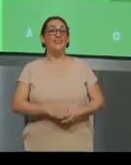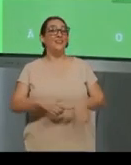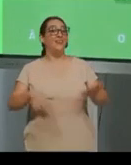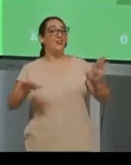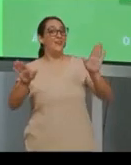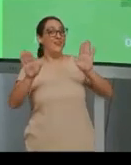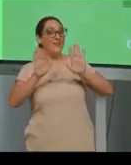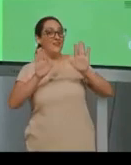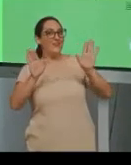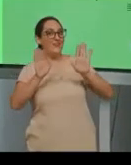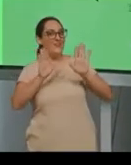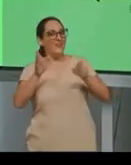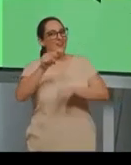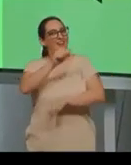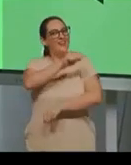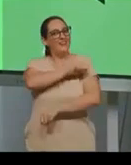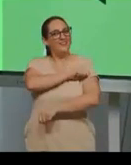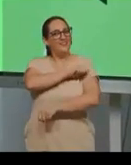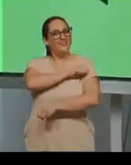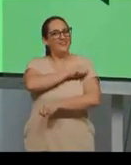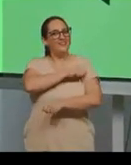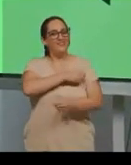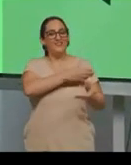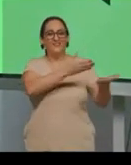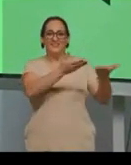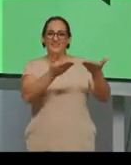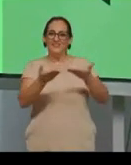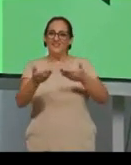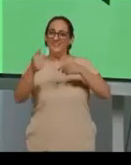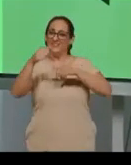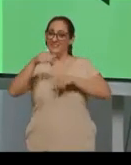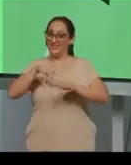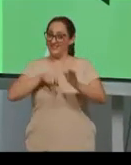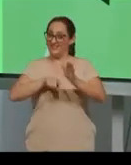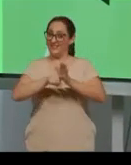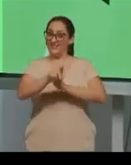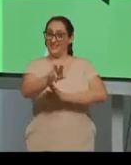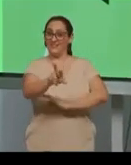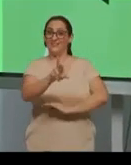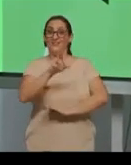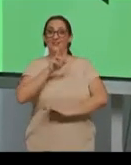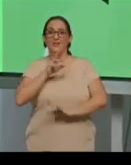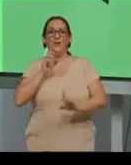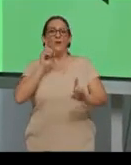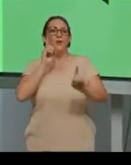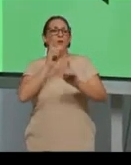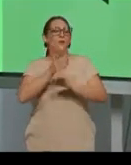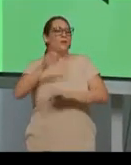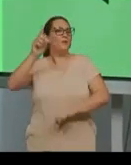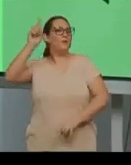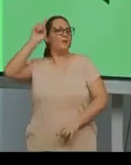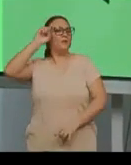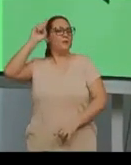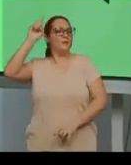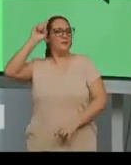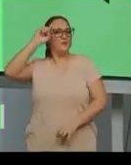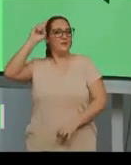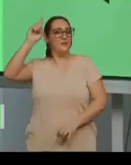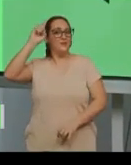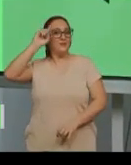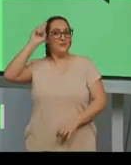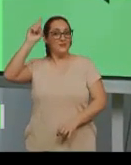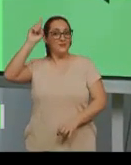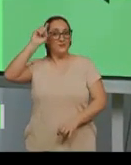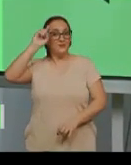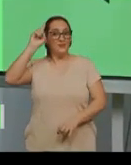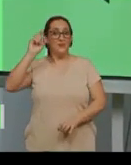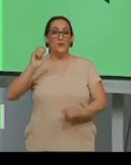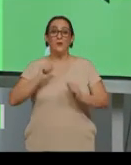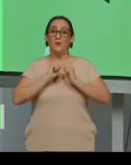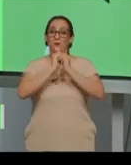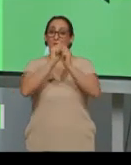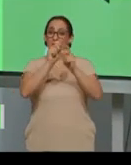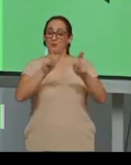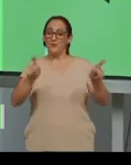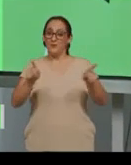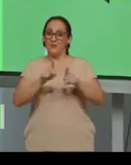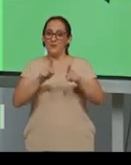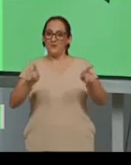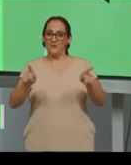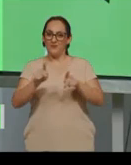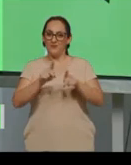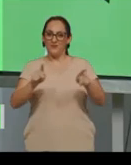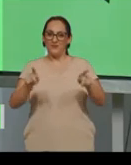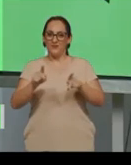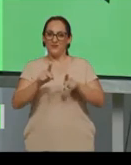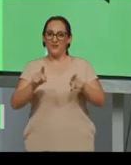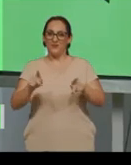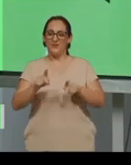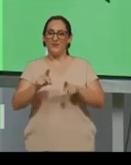Olá, estudante, seja bem-vindo ao Tira Dúvidas, nosso encontro diário e ao vivo com os professores do programa Se Liga